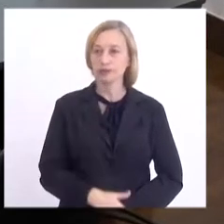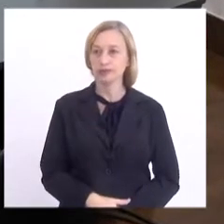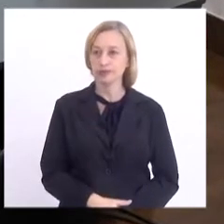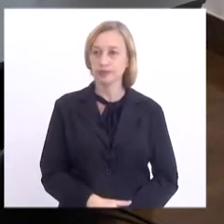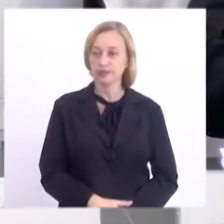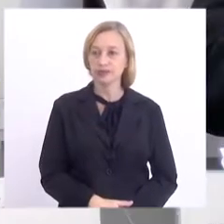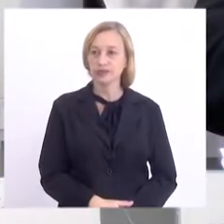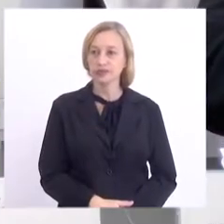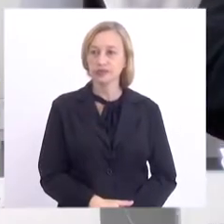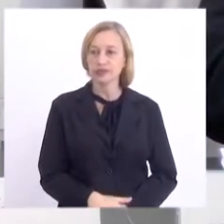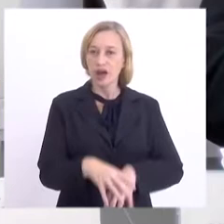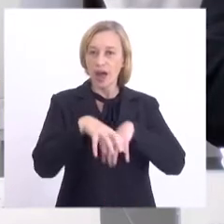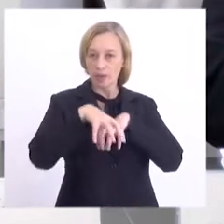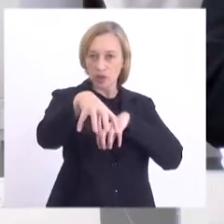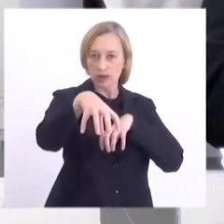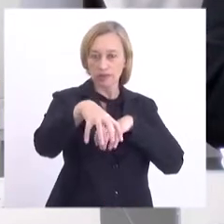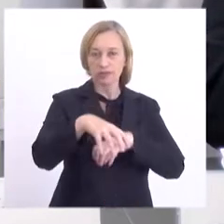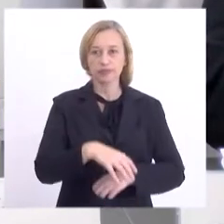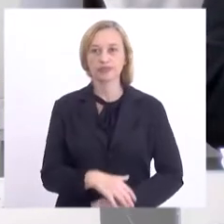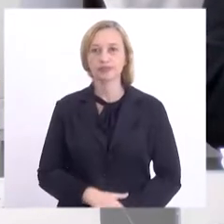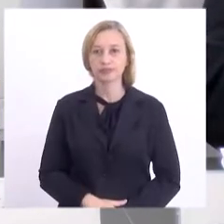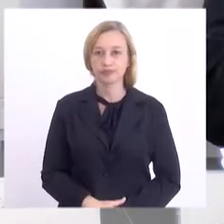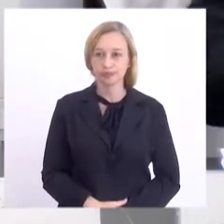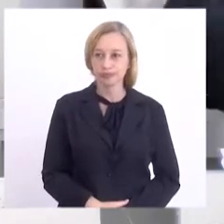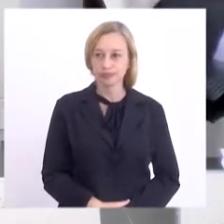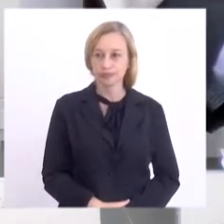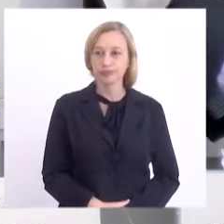de forma remota